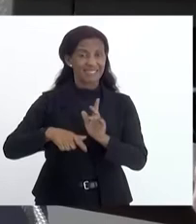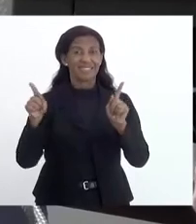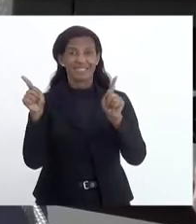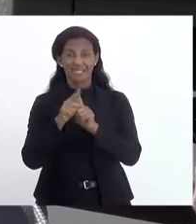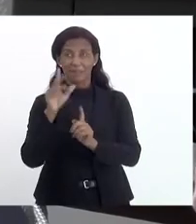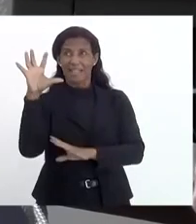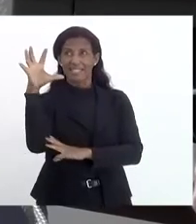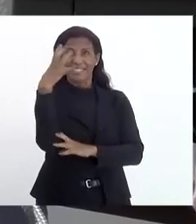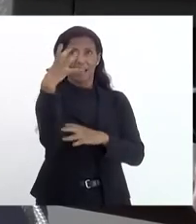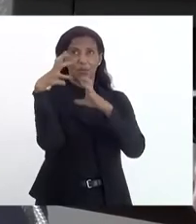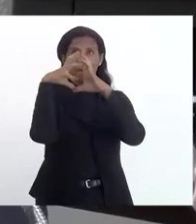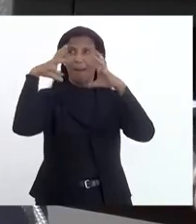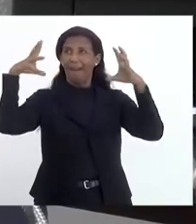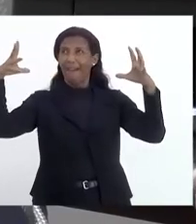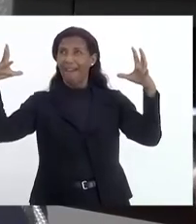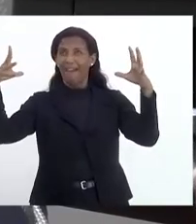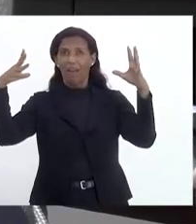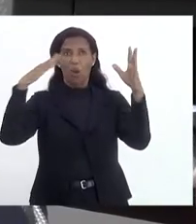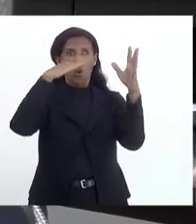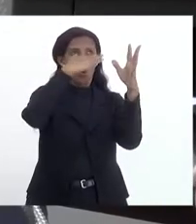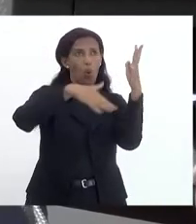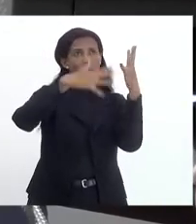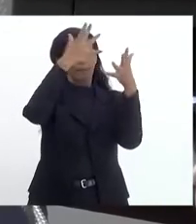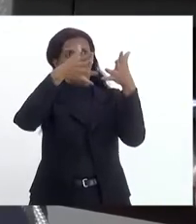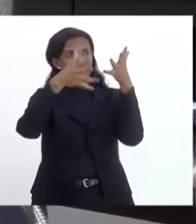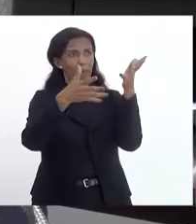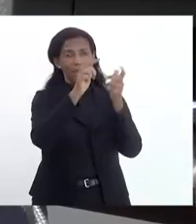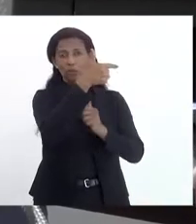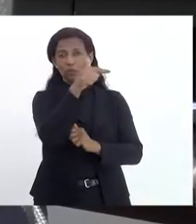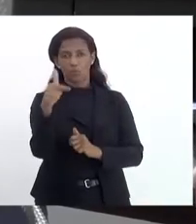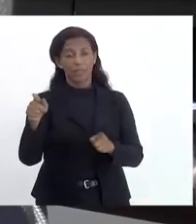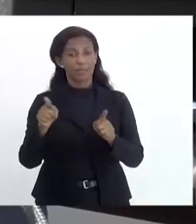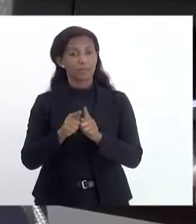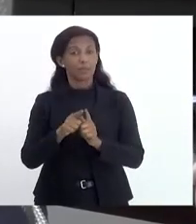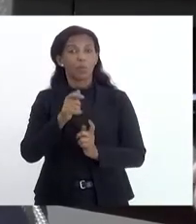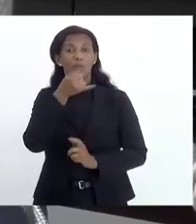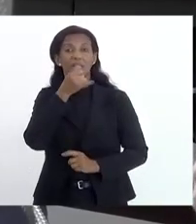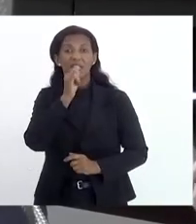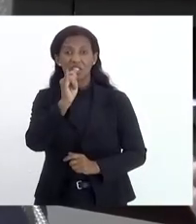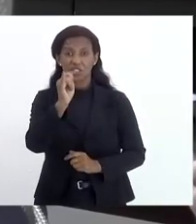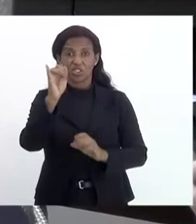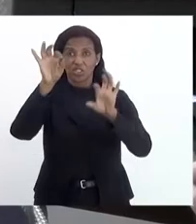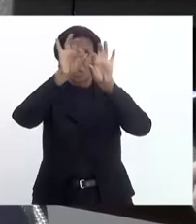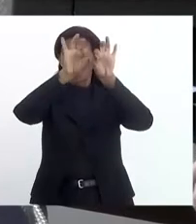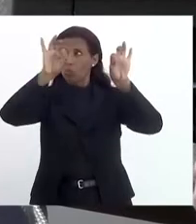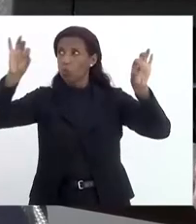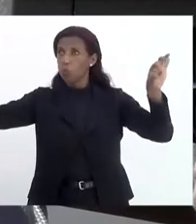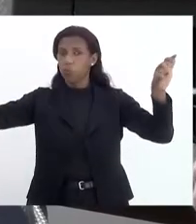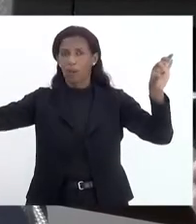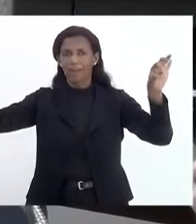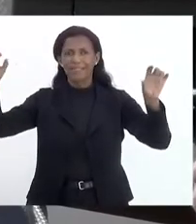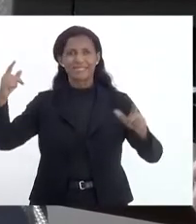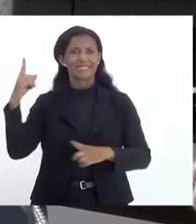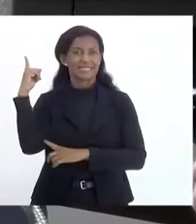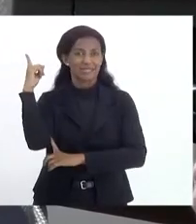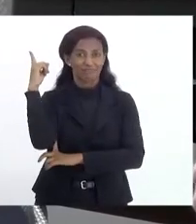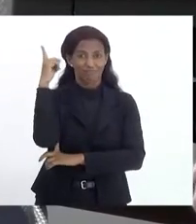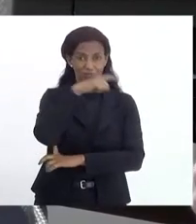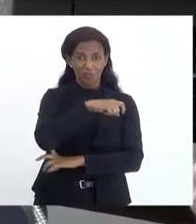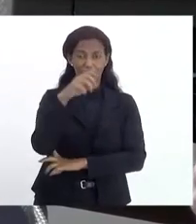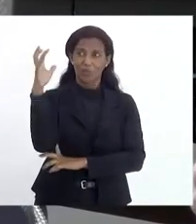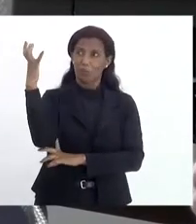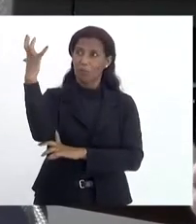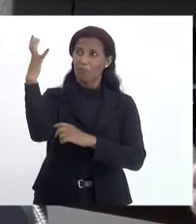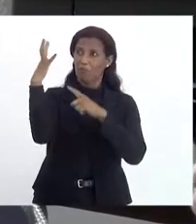poda. E as concessionárias de energia elétrica, elas têm sido um obstáculo para a realização das podas,